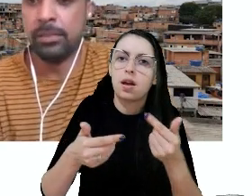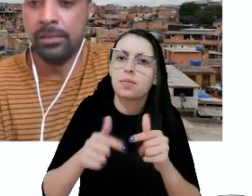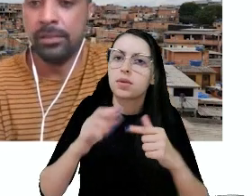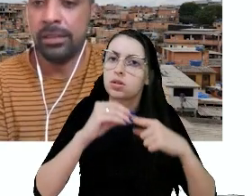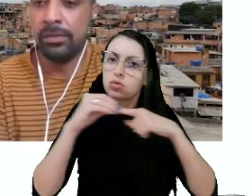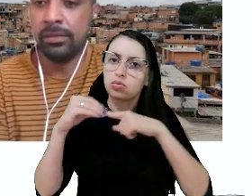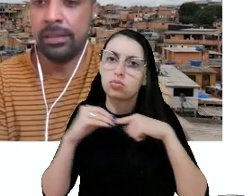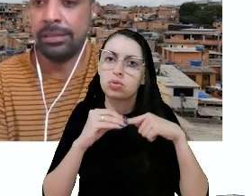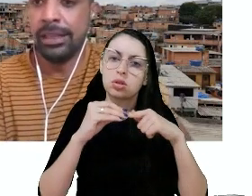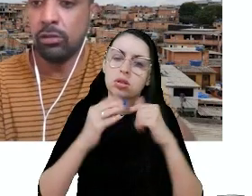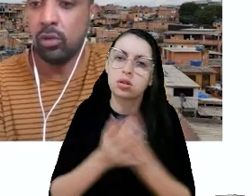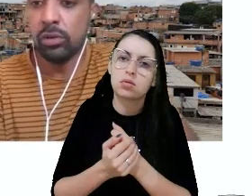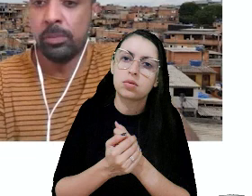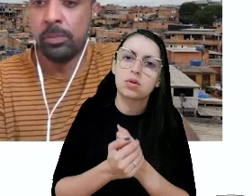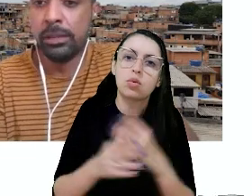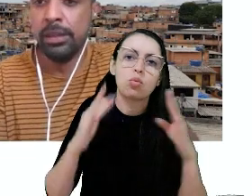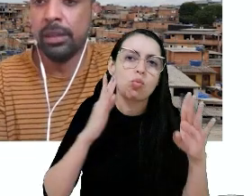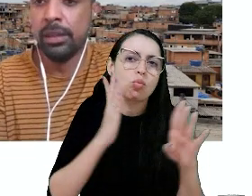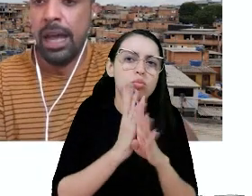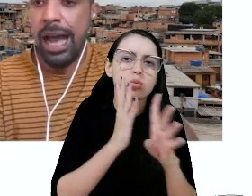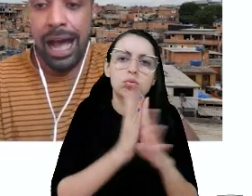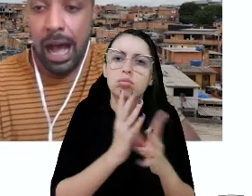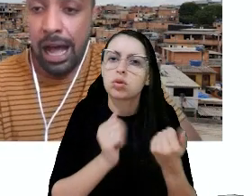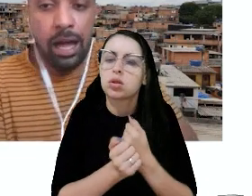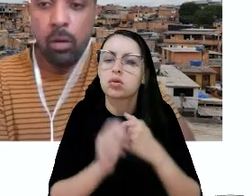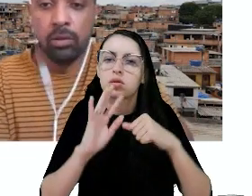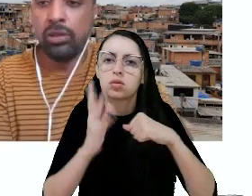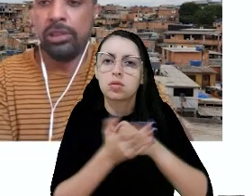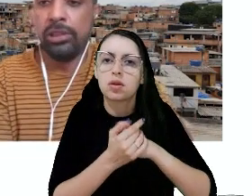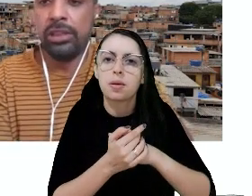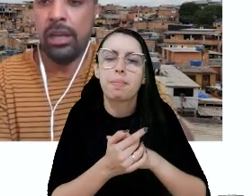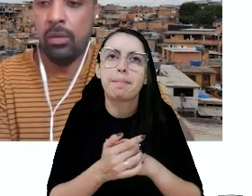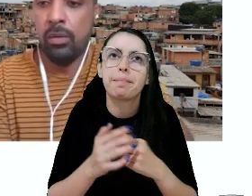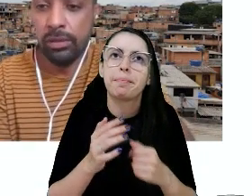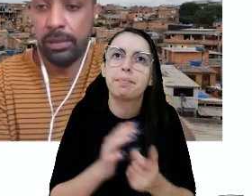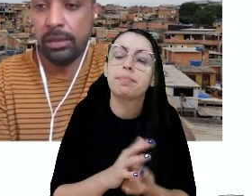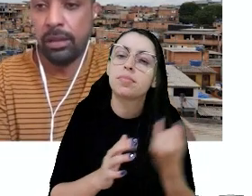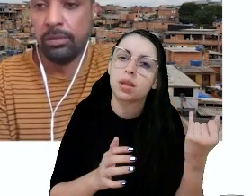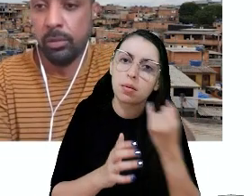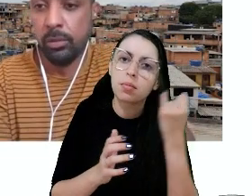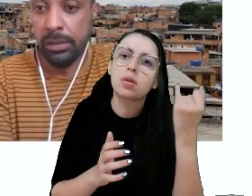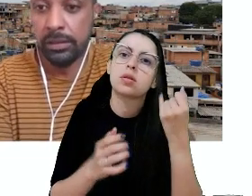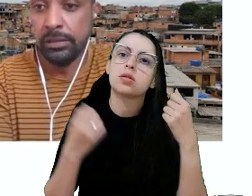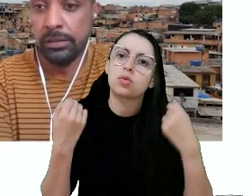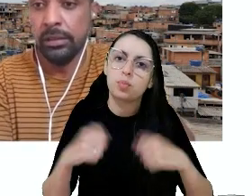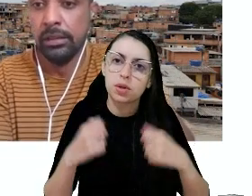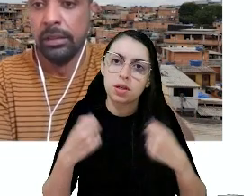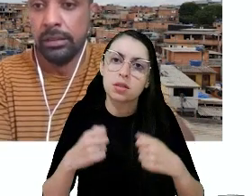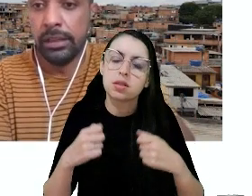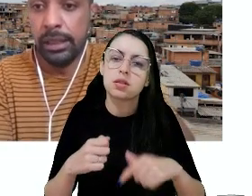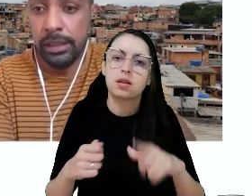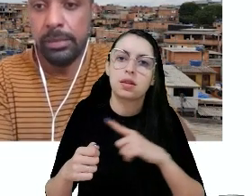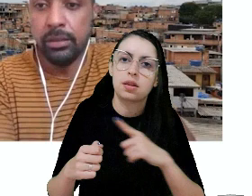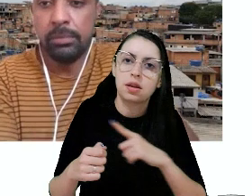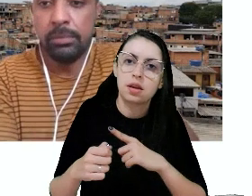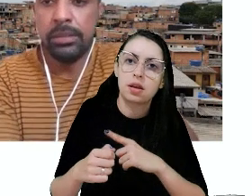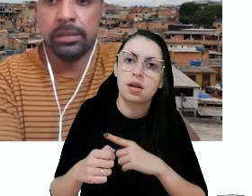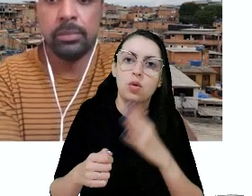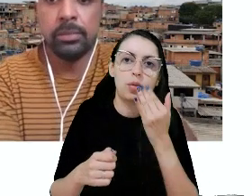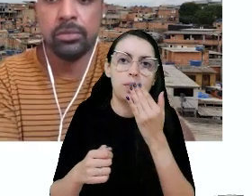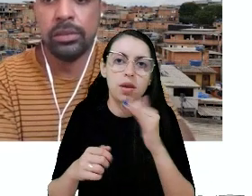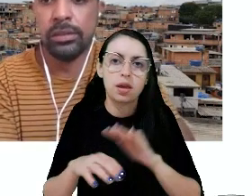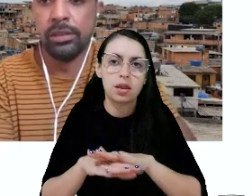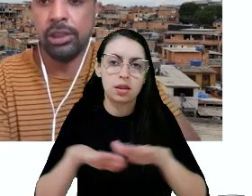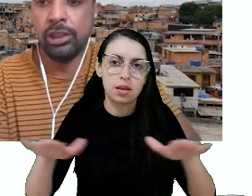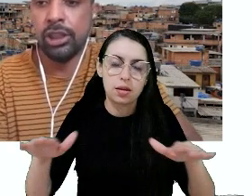para dentro dessas periferias e favelas? Dentro de um contexto de pandemia, o auxílio emergencial é fundamental. Então, precisa ter alimento na